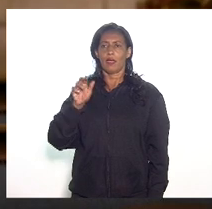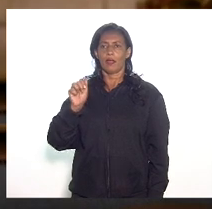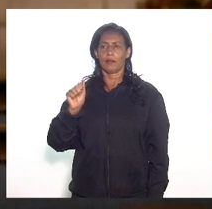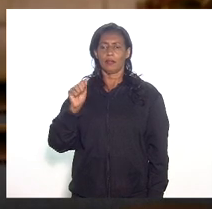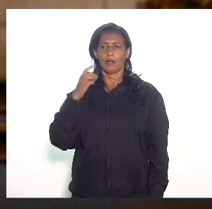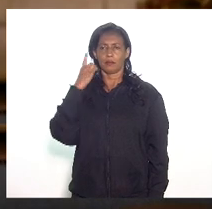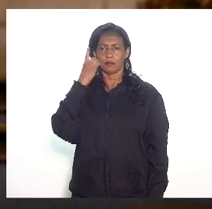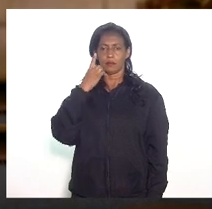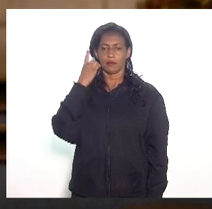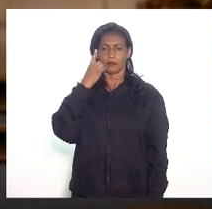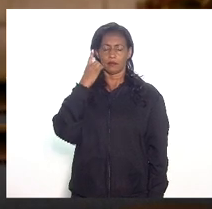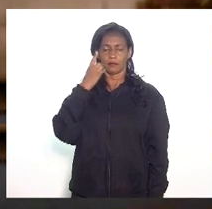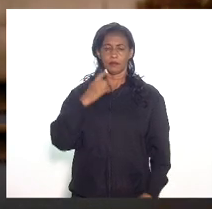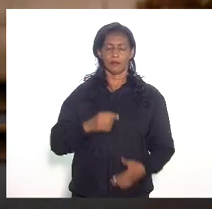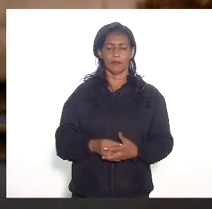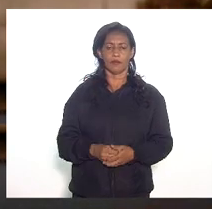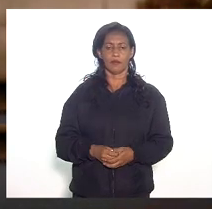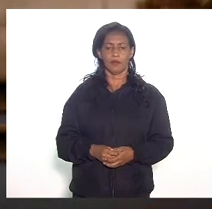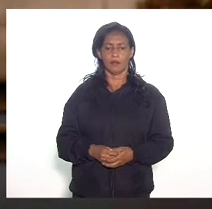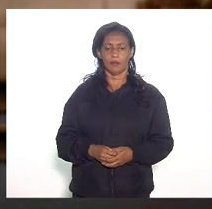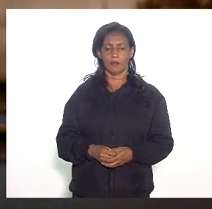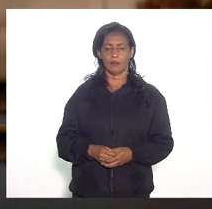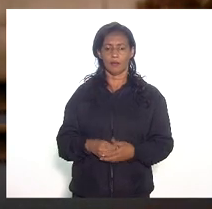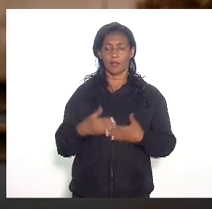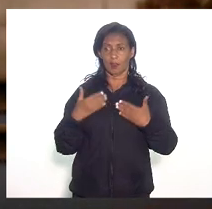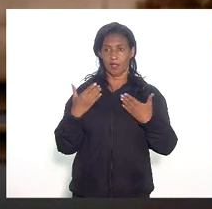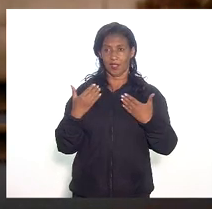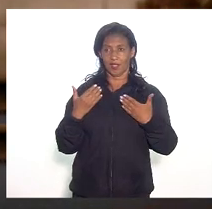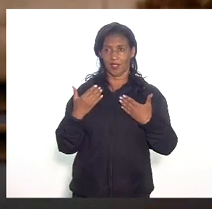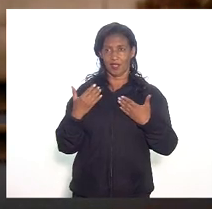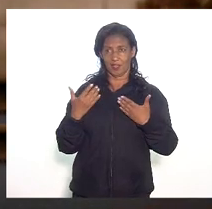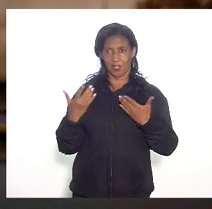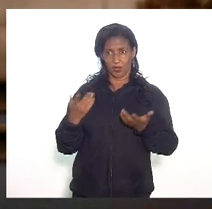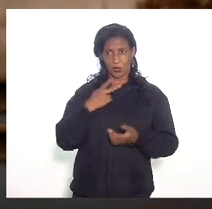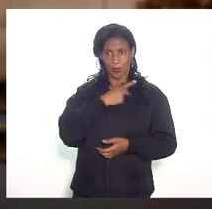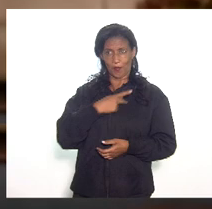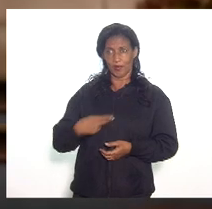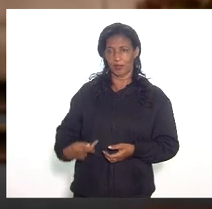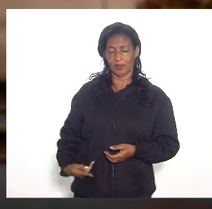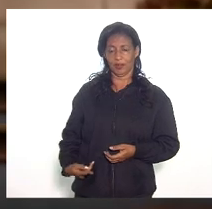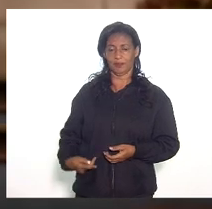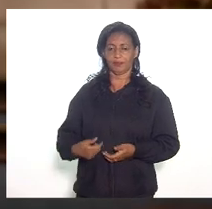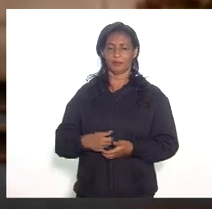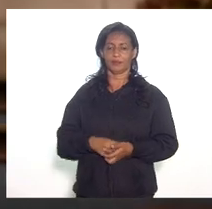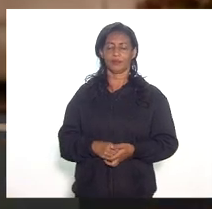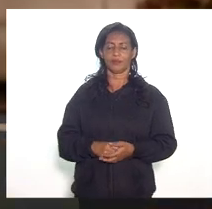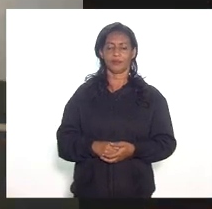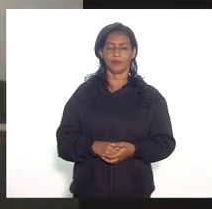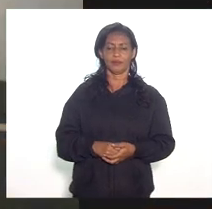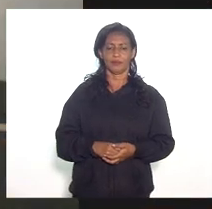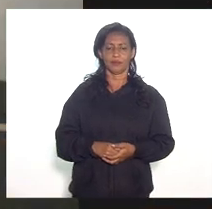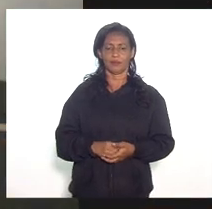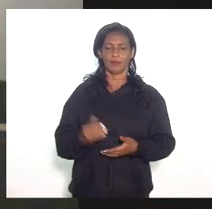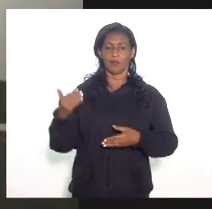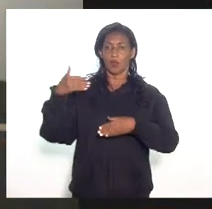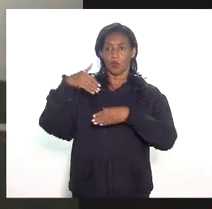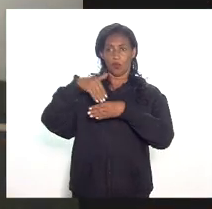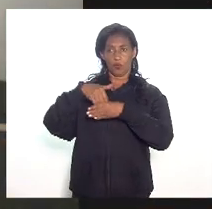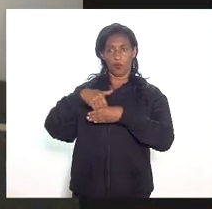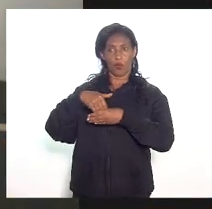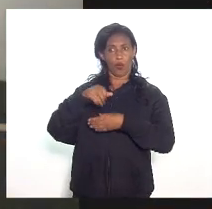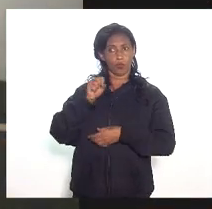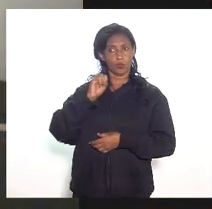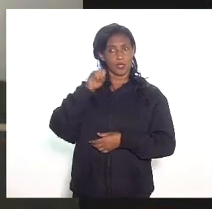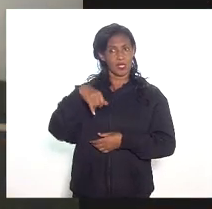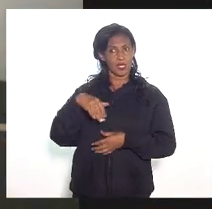deputada senhor presidente sou eu por favor Renata senhor presidente voto sim pela